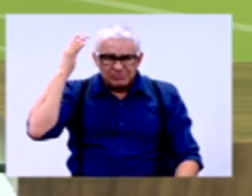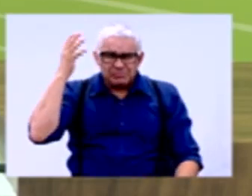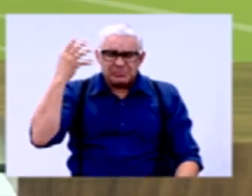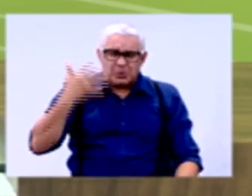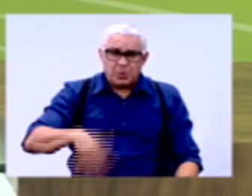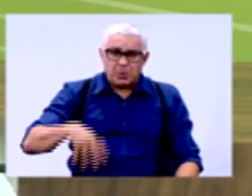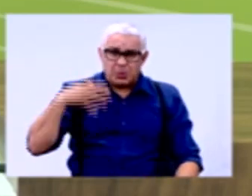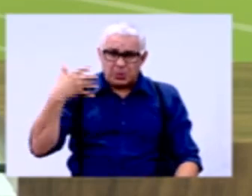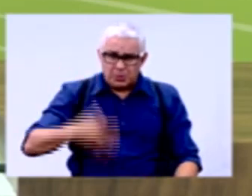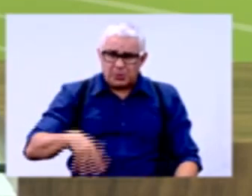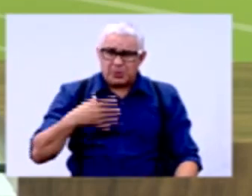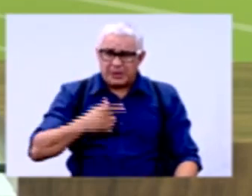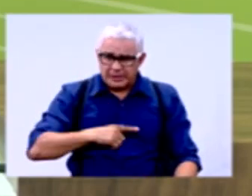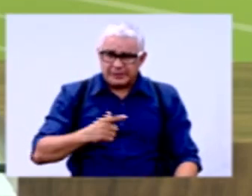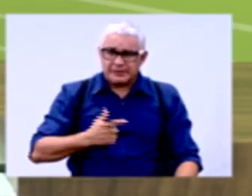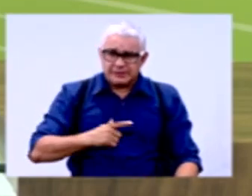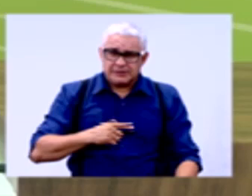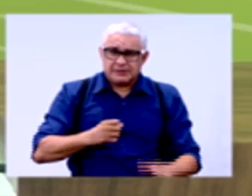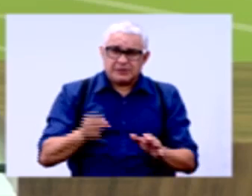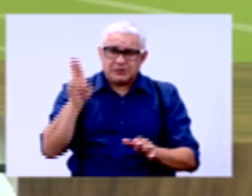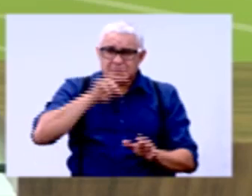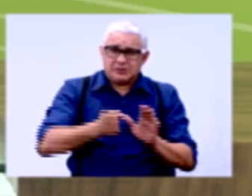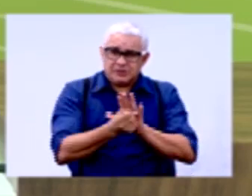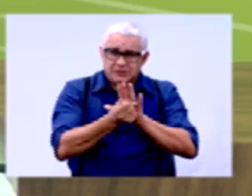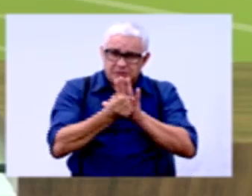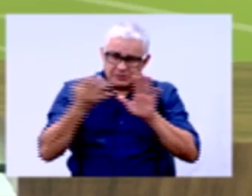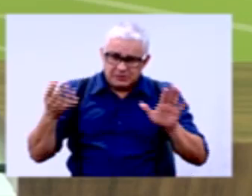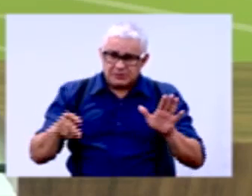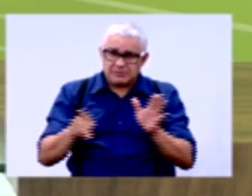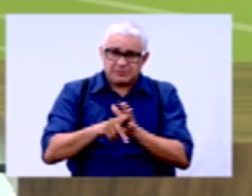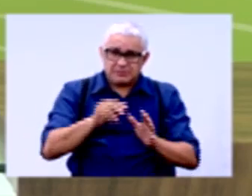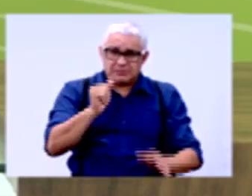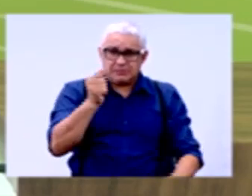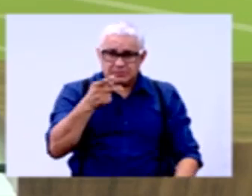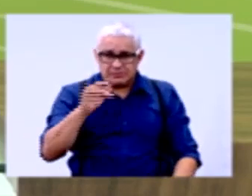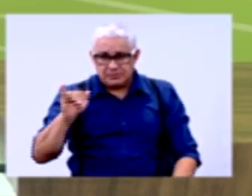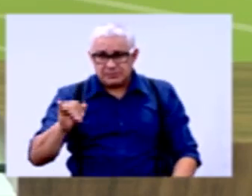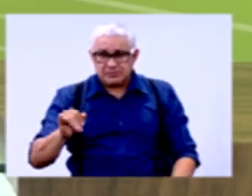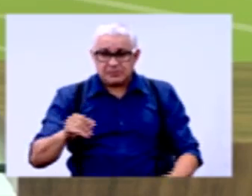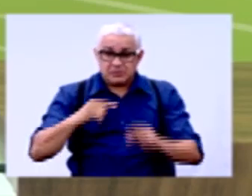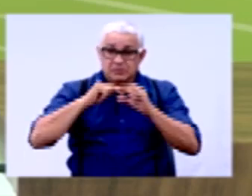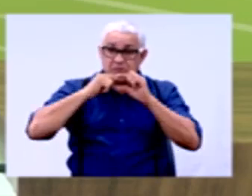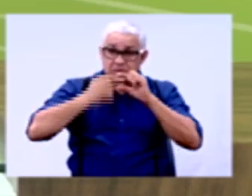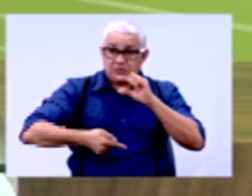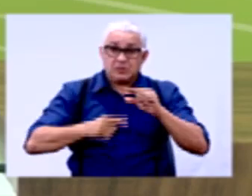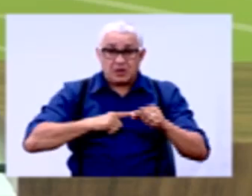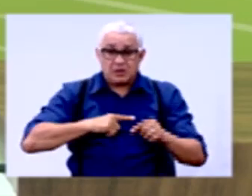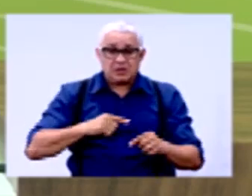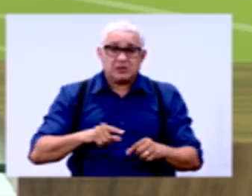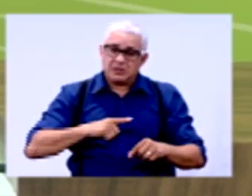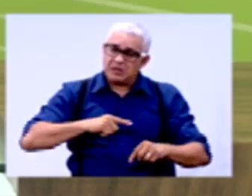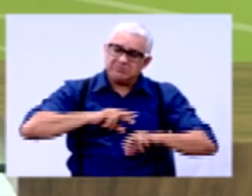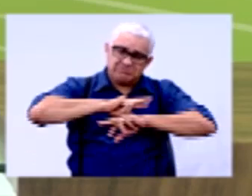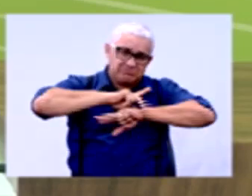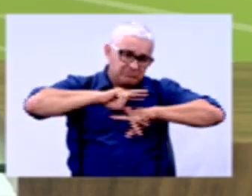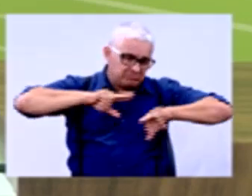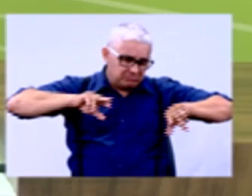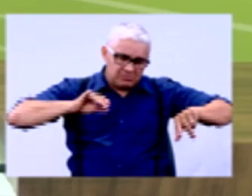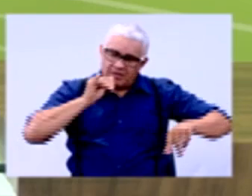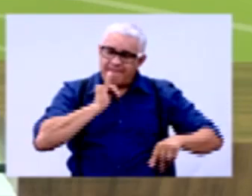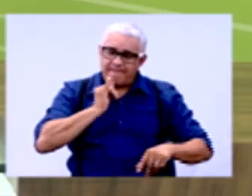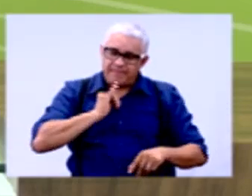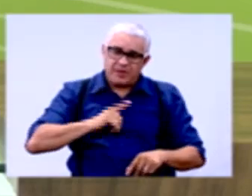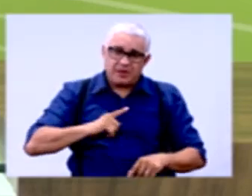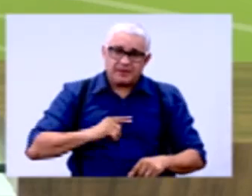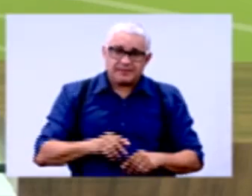que isso, milhões de aplicações usam recursos de API do Google. Mas a gente tem vários outros exemplos, a questão, por